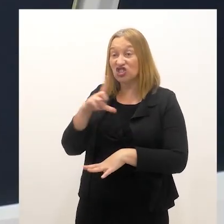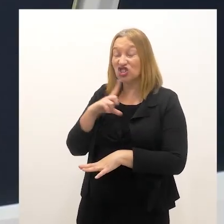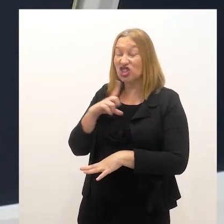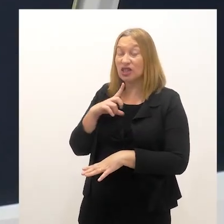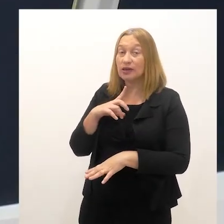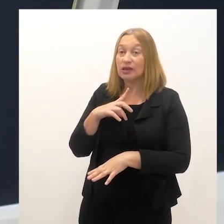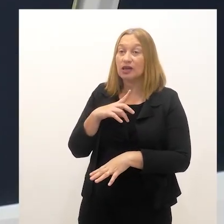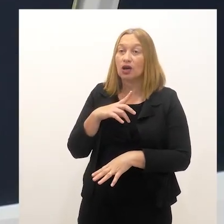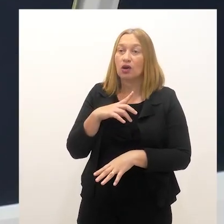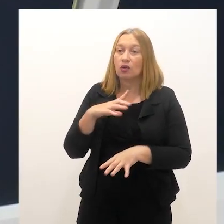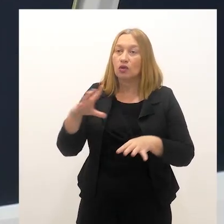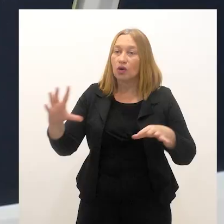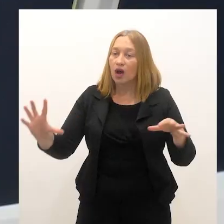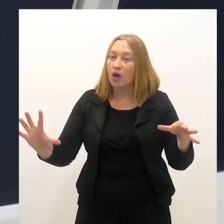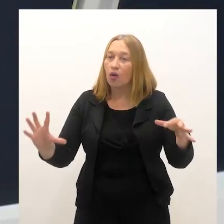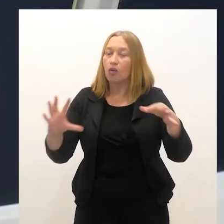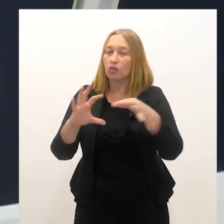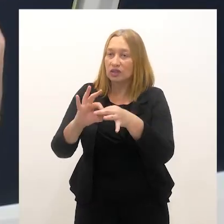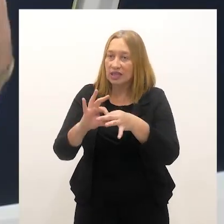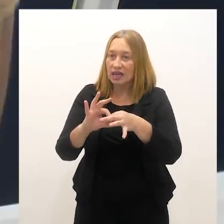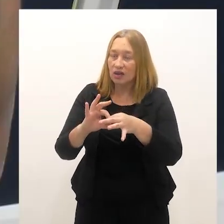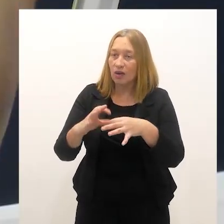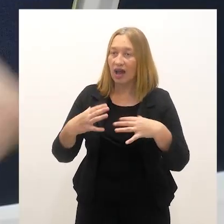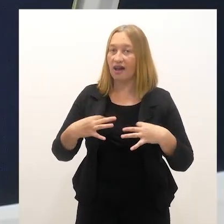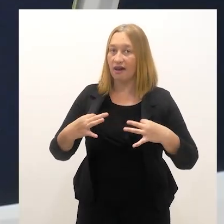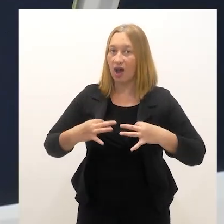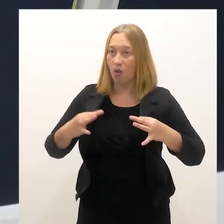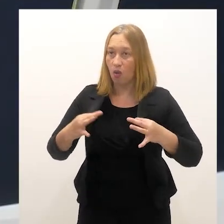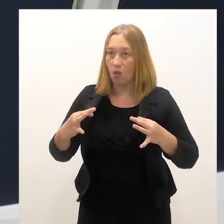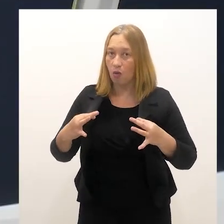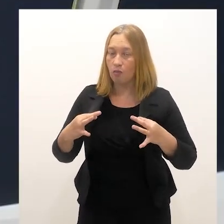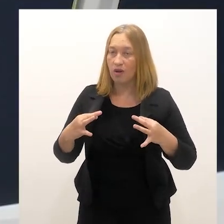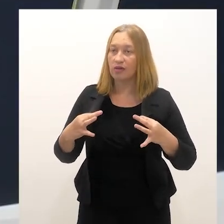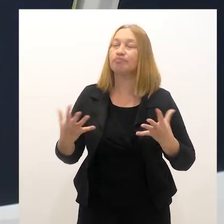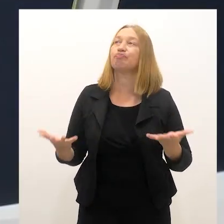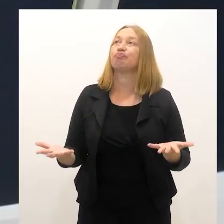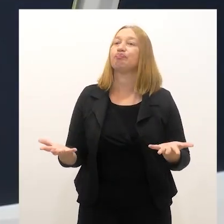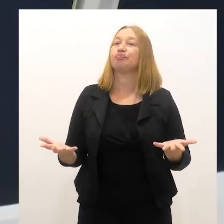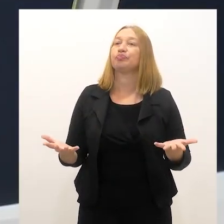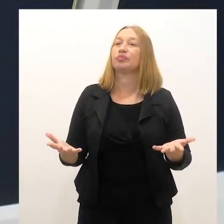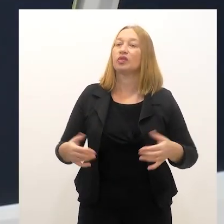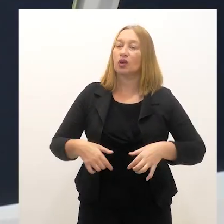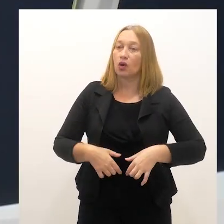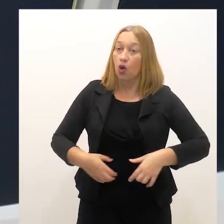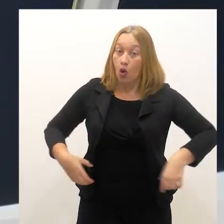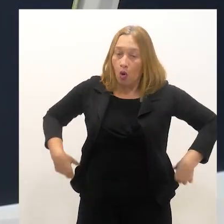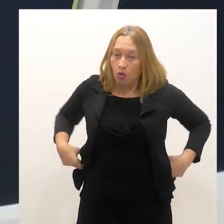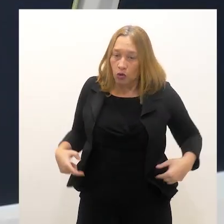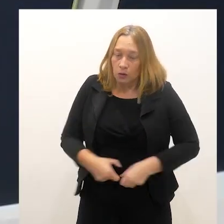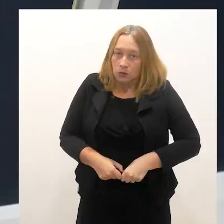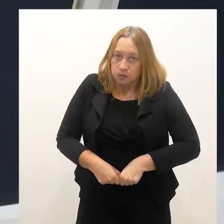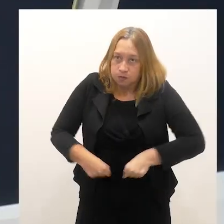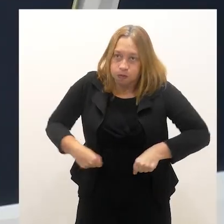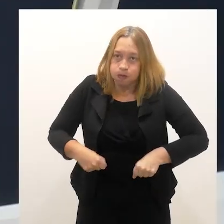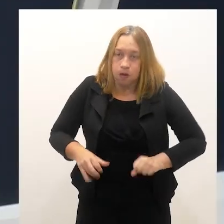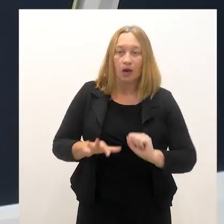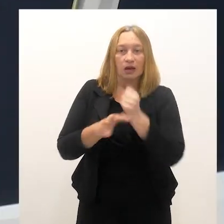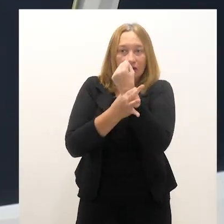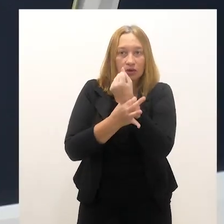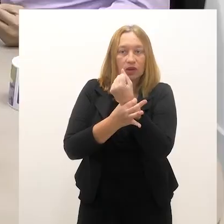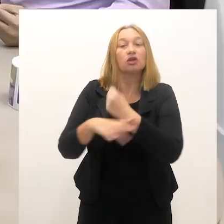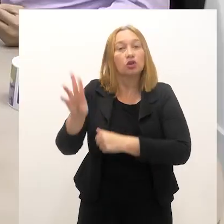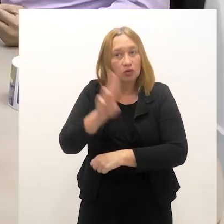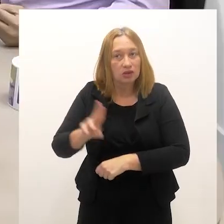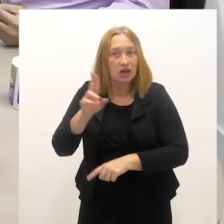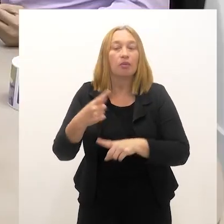porque a gente tinha que conciliar a fantasia com o cinto de segurança que a gente estava